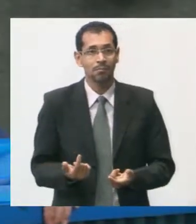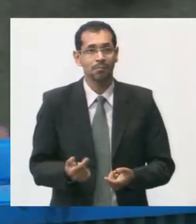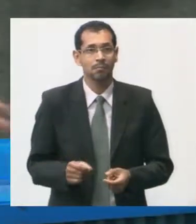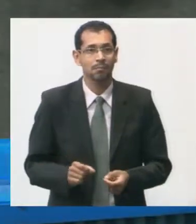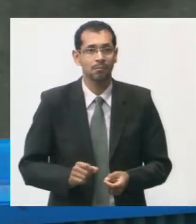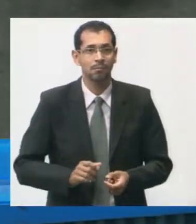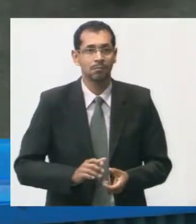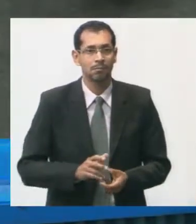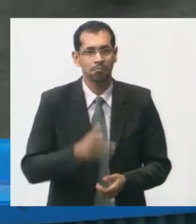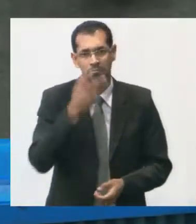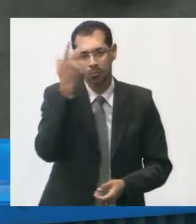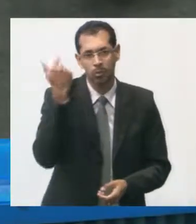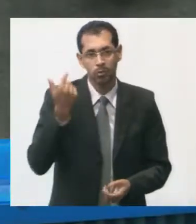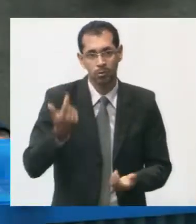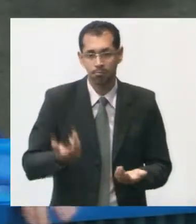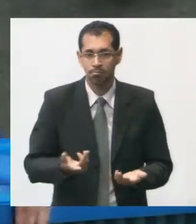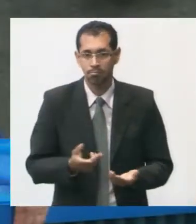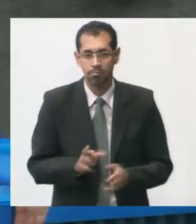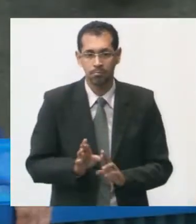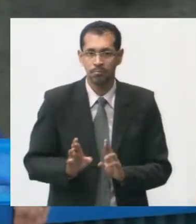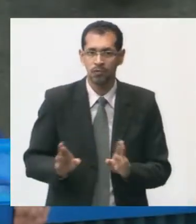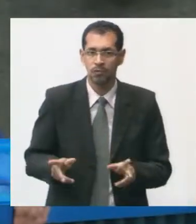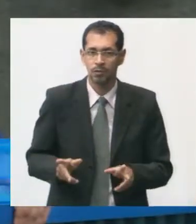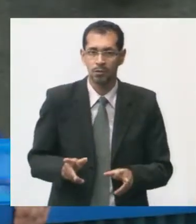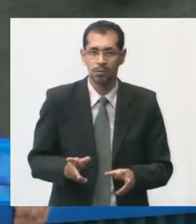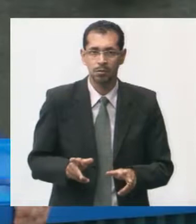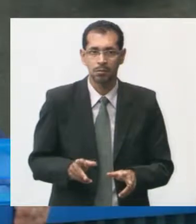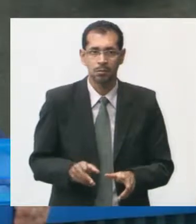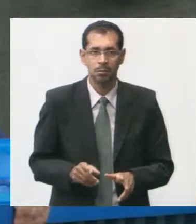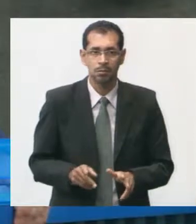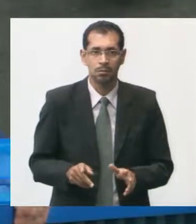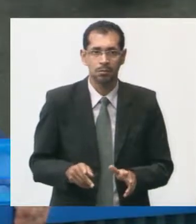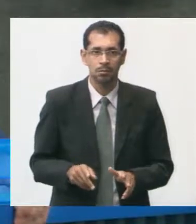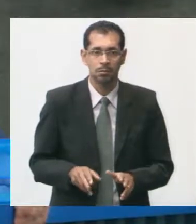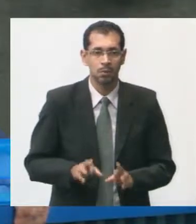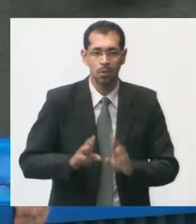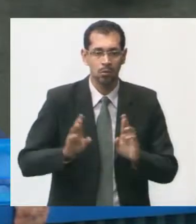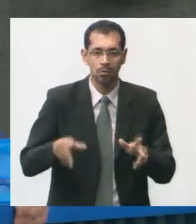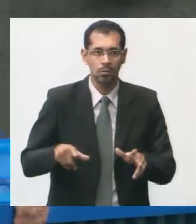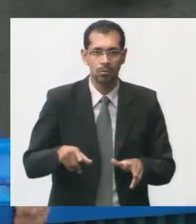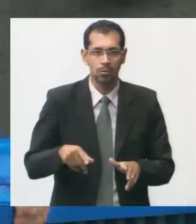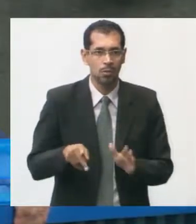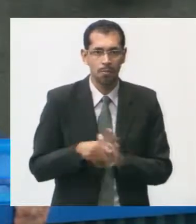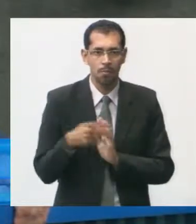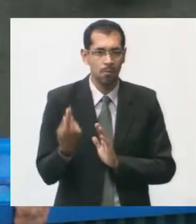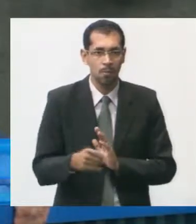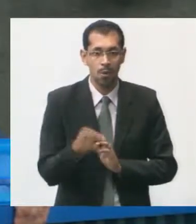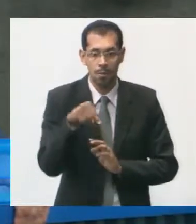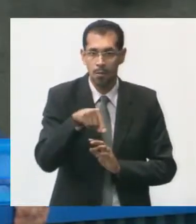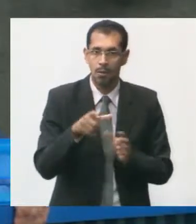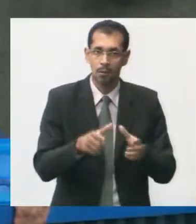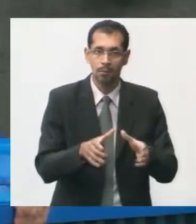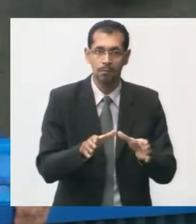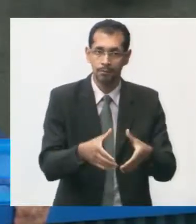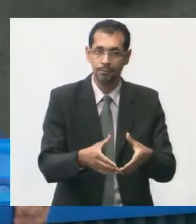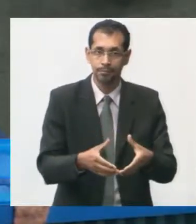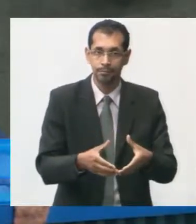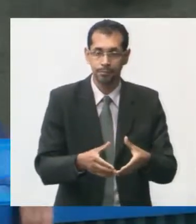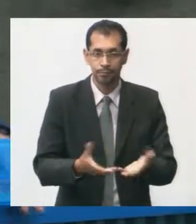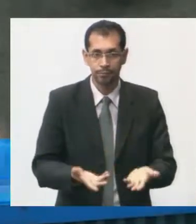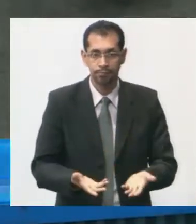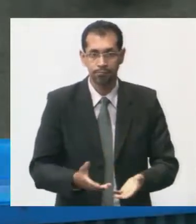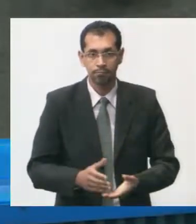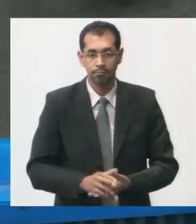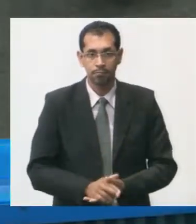a gente viu que o movimento não era de pessoas da comunidade Taboazeiro. Deus é justo, Amaral.